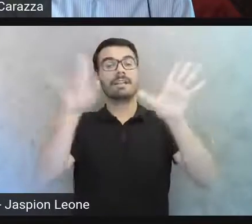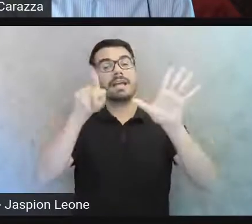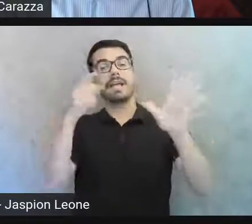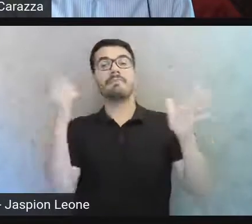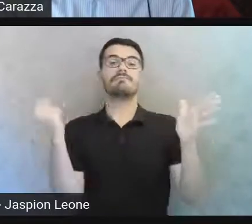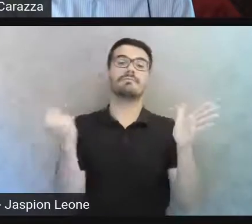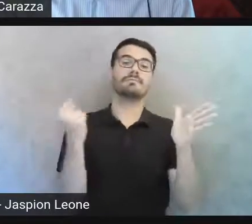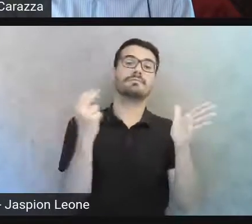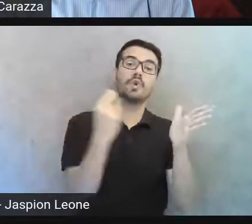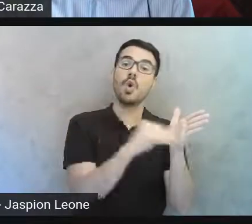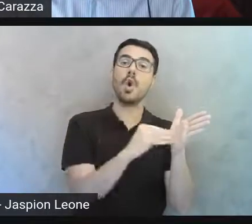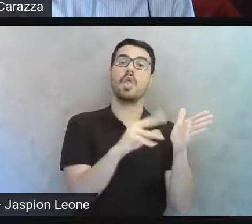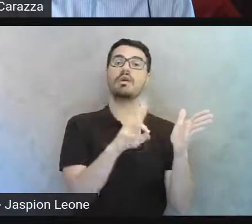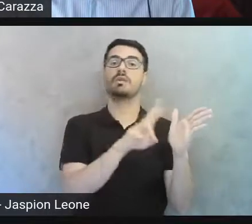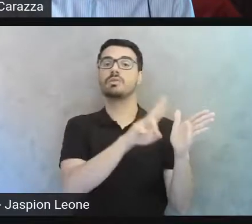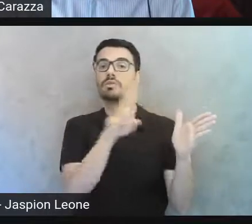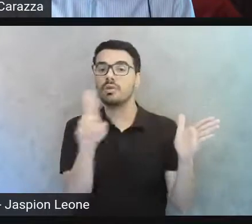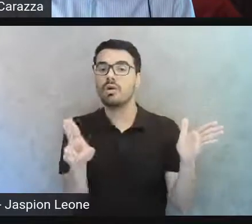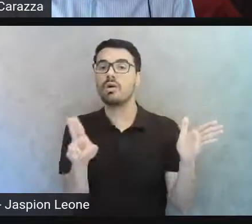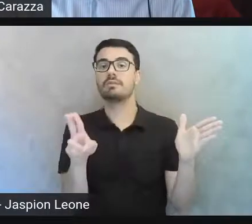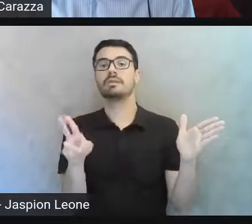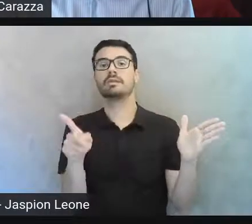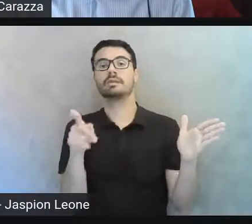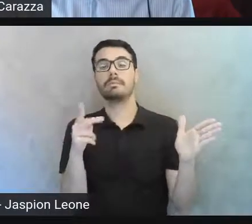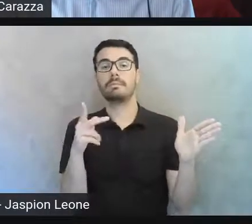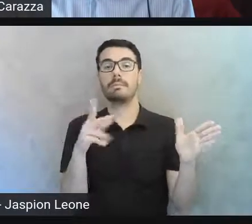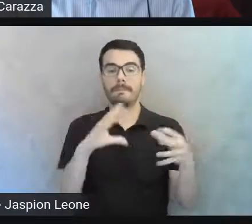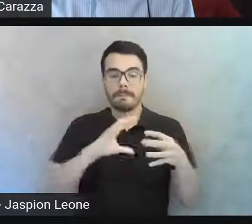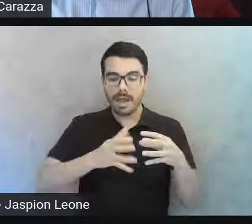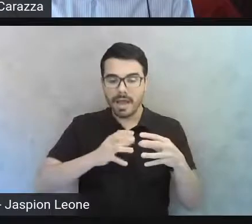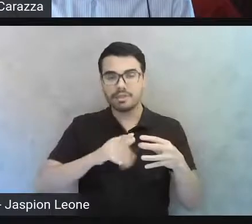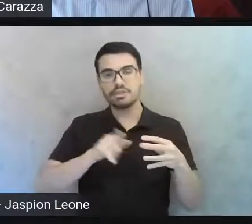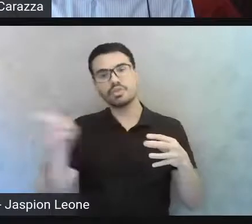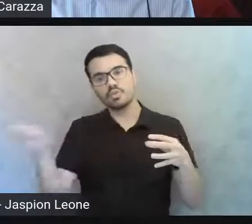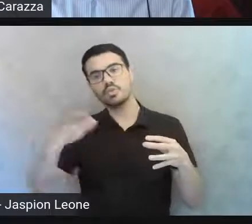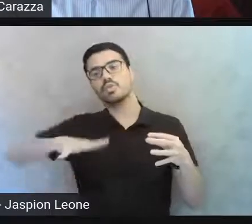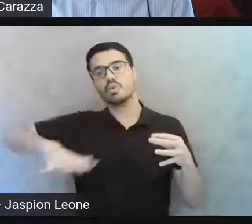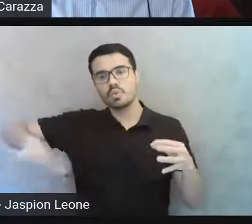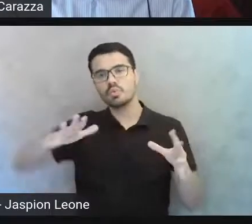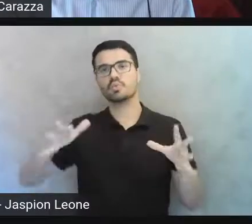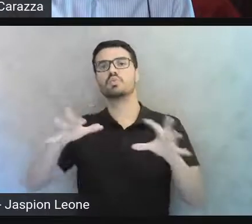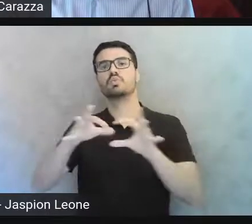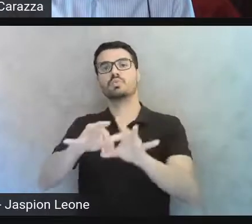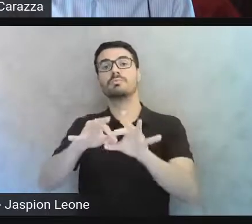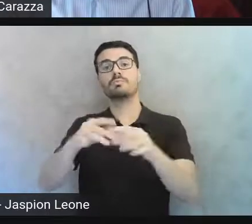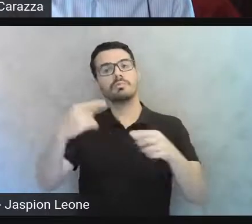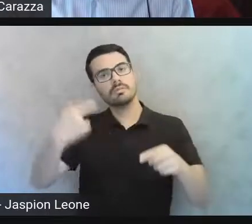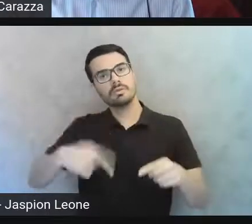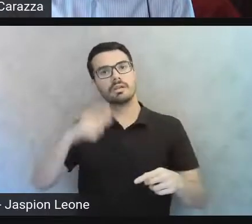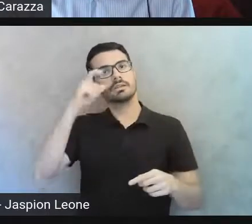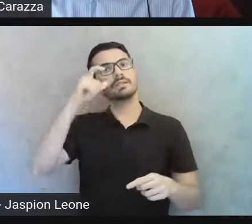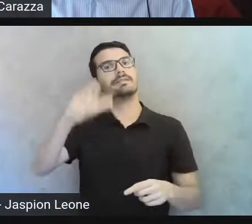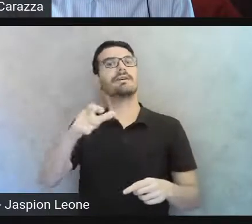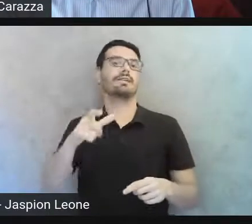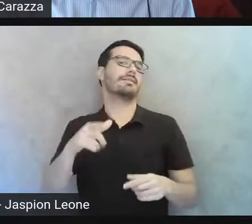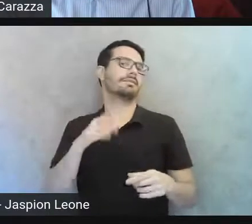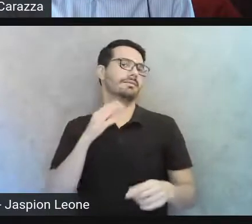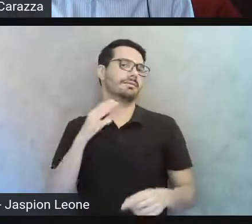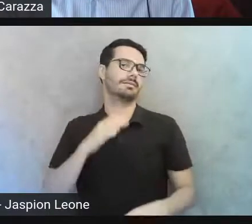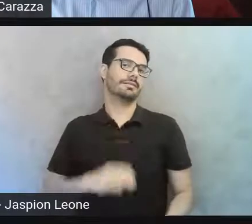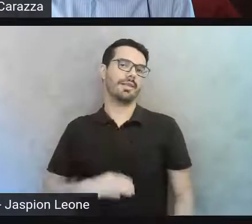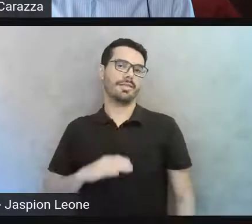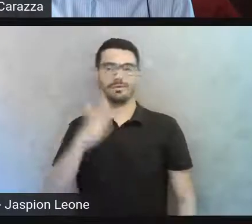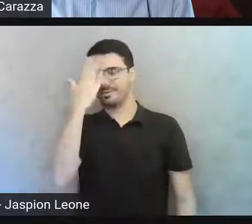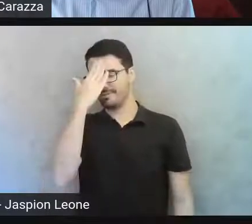de representantes políticos com setores econômicos, de partidos políticos com setores econômicos. Essa é uma informação que interessa à cidadania. Se